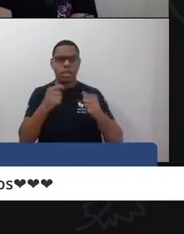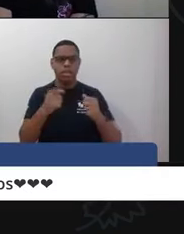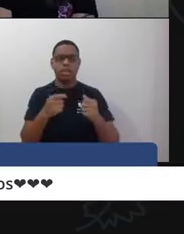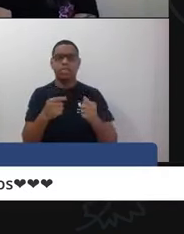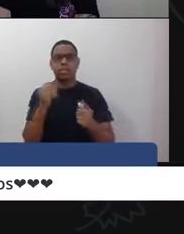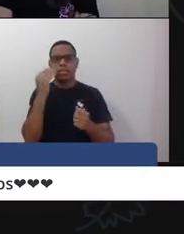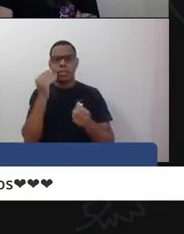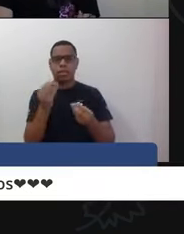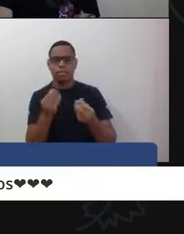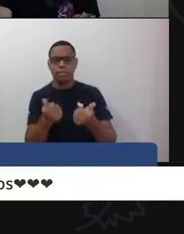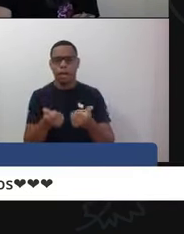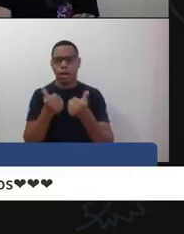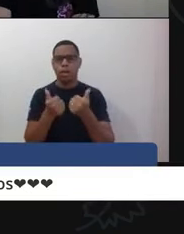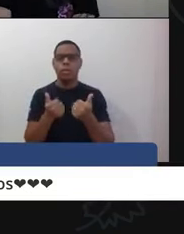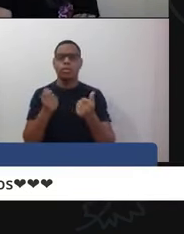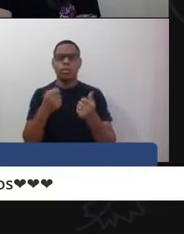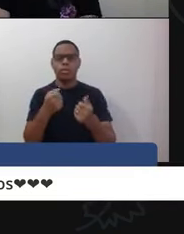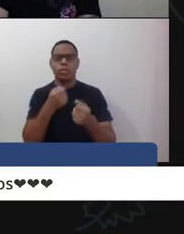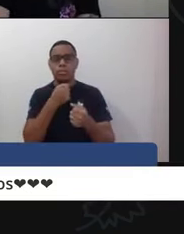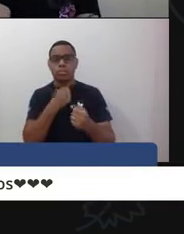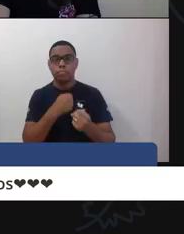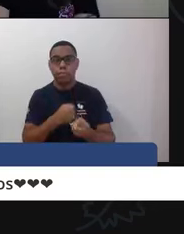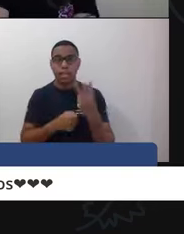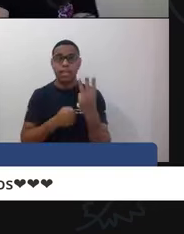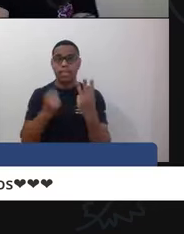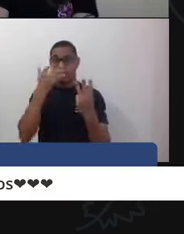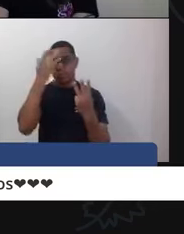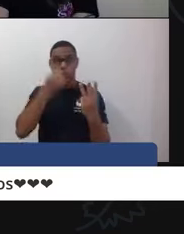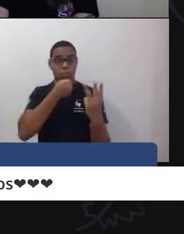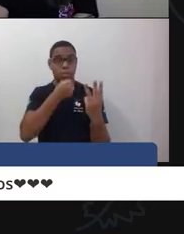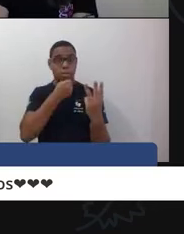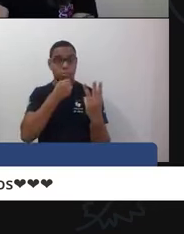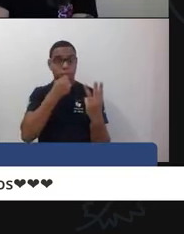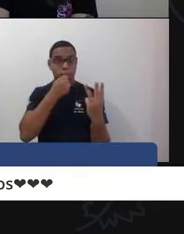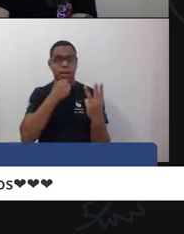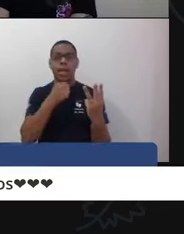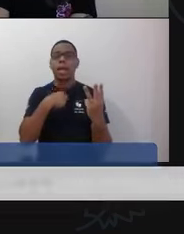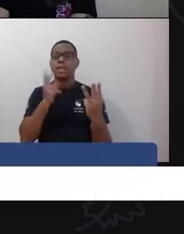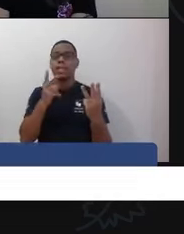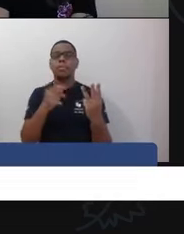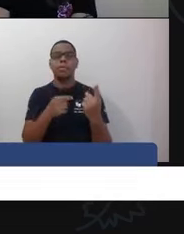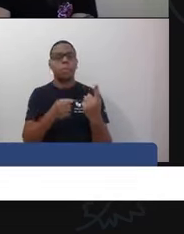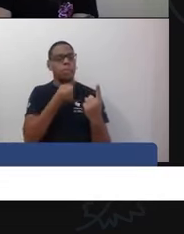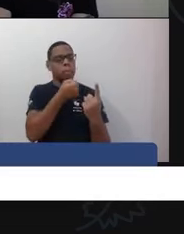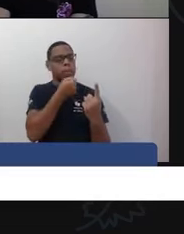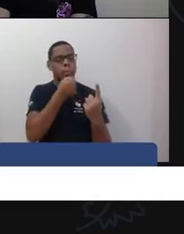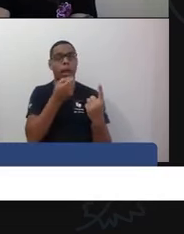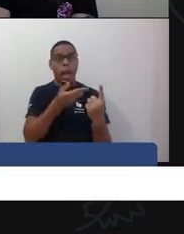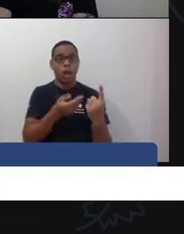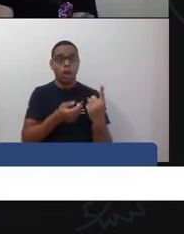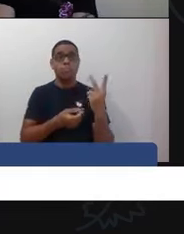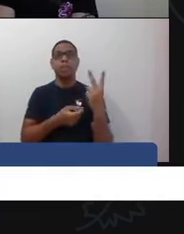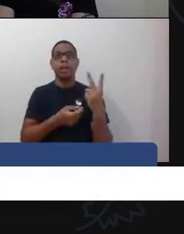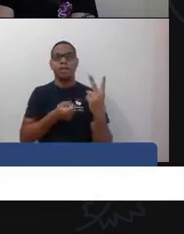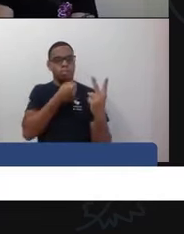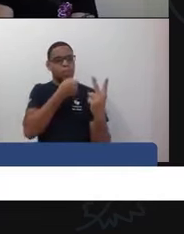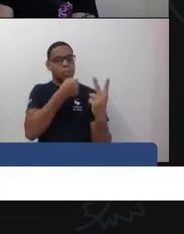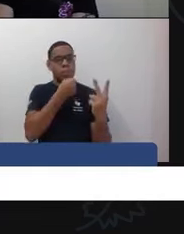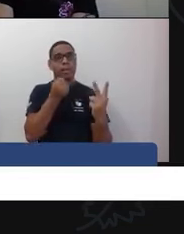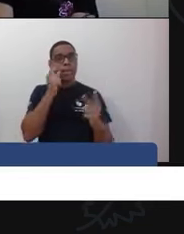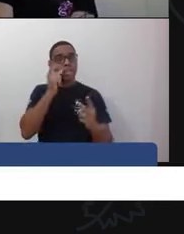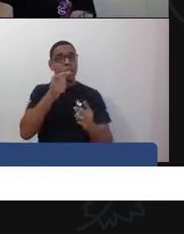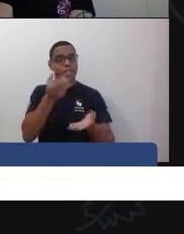temperar um pouco, né? Acho que botando mais uma pessoa, a gente cria um contraditório, cria uma discussão mais